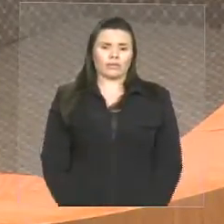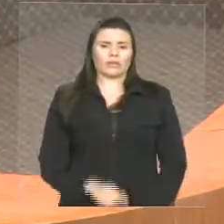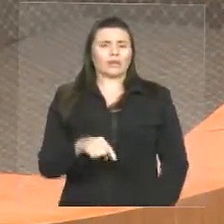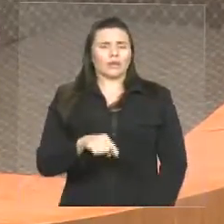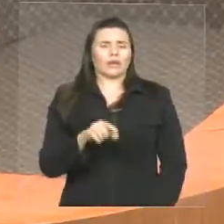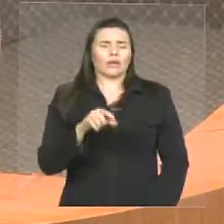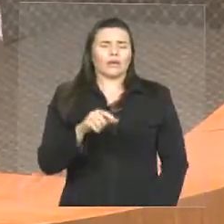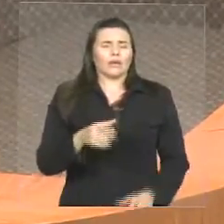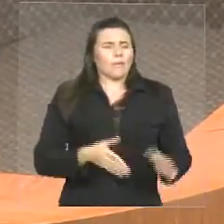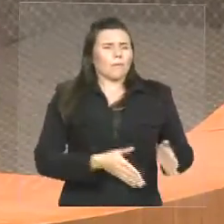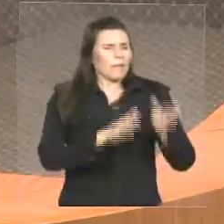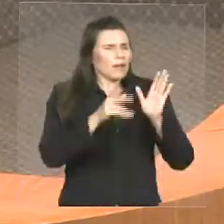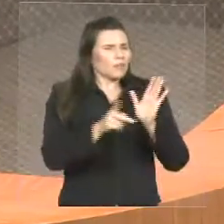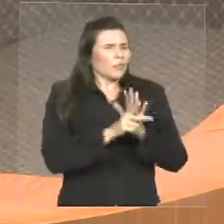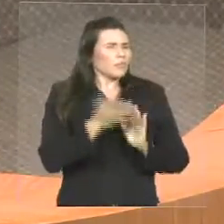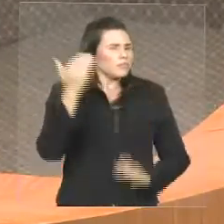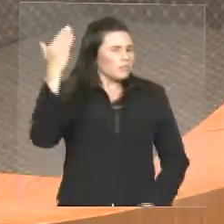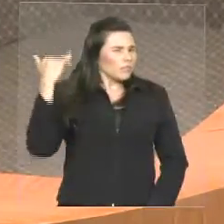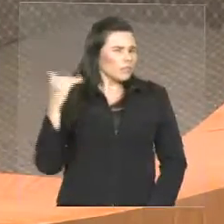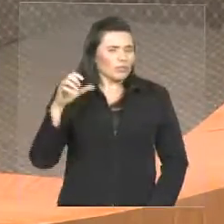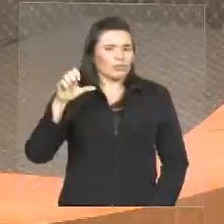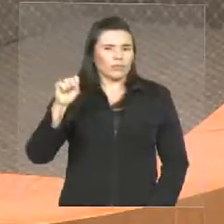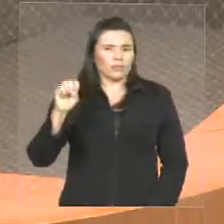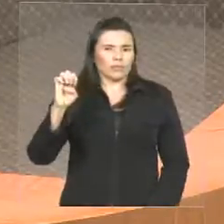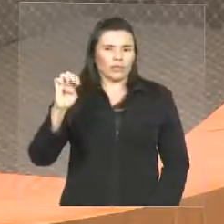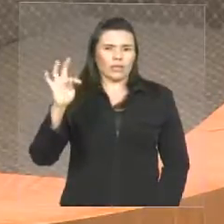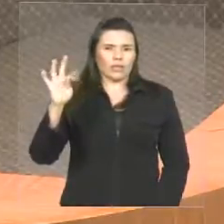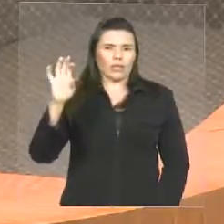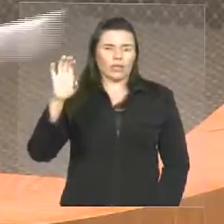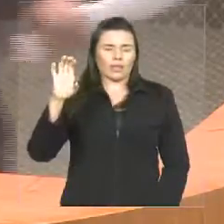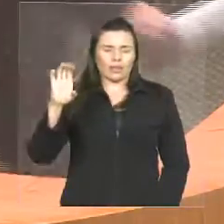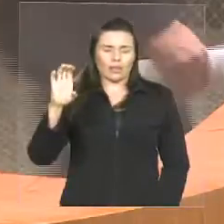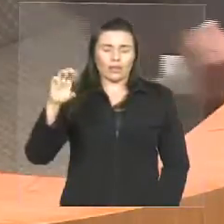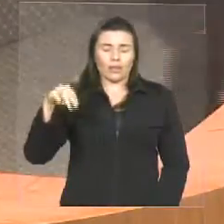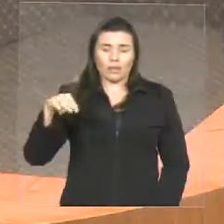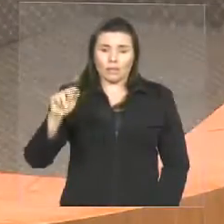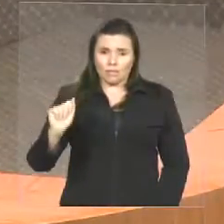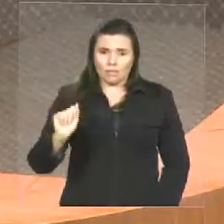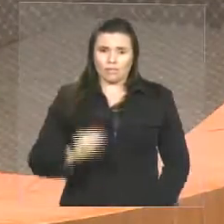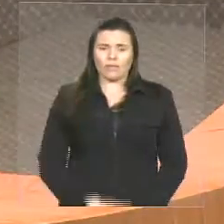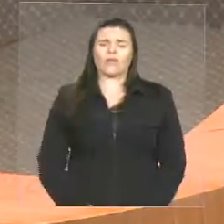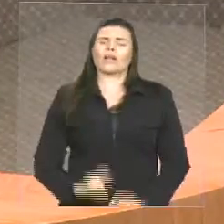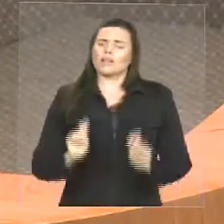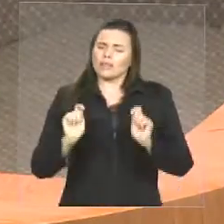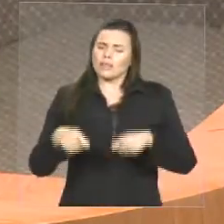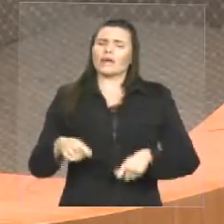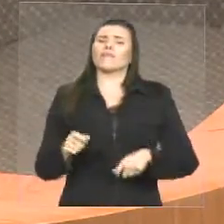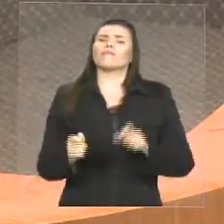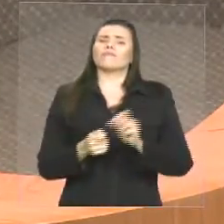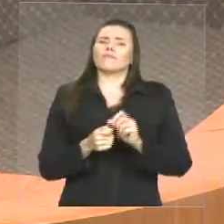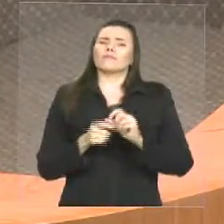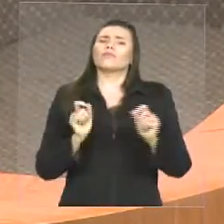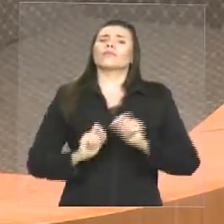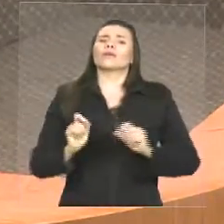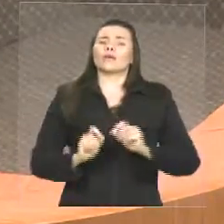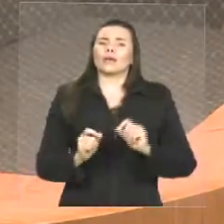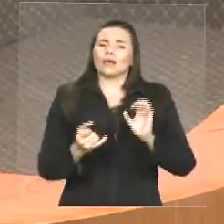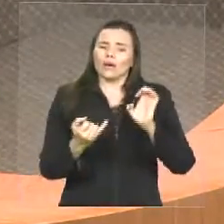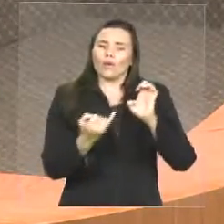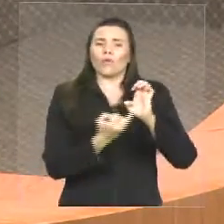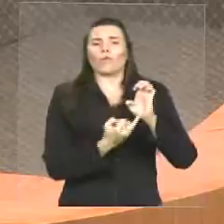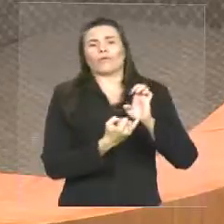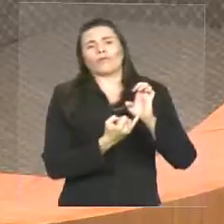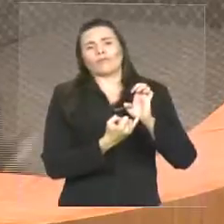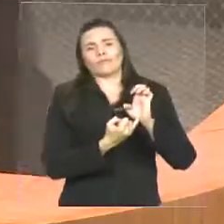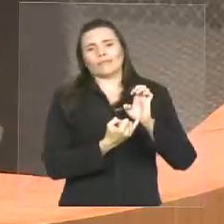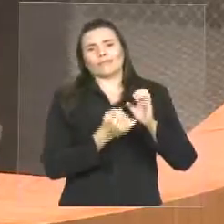CETECMA, pode abrigar uma unidade do IEMA e vai ser um grande ganho para Santo Inês, que é uma cidade que tem um comércio